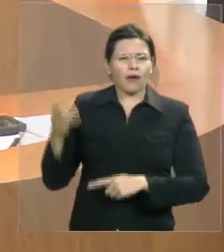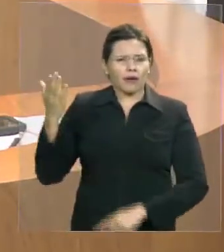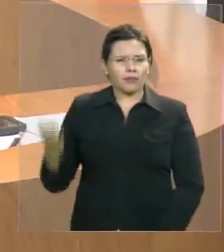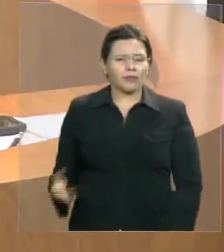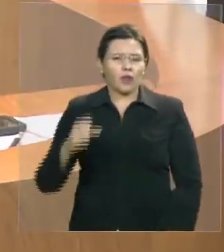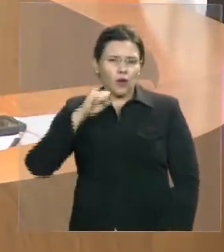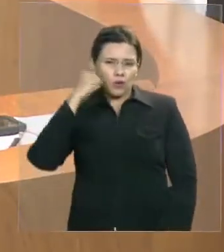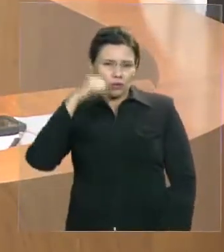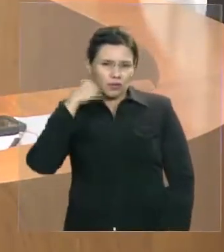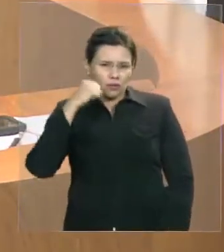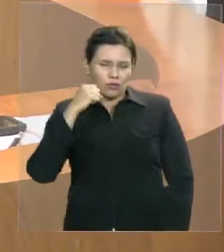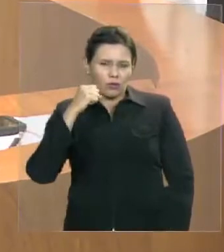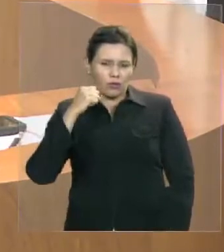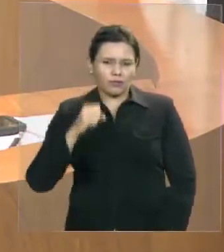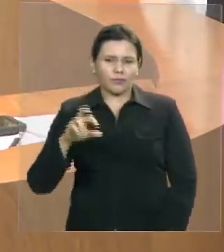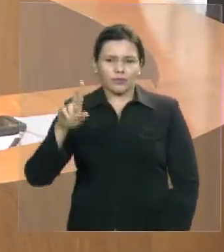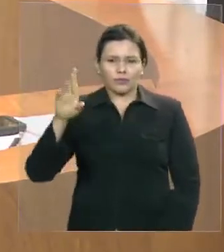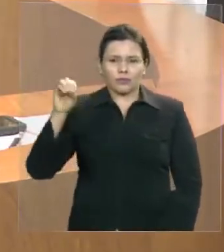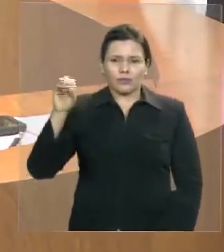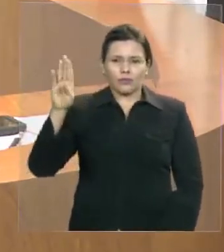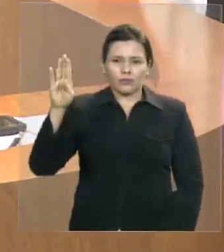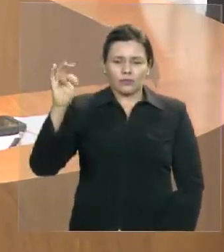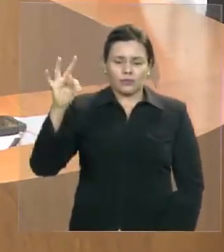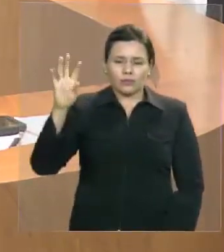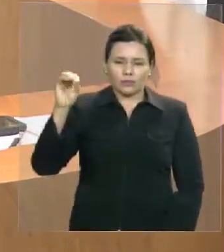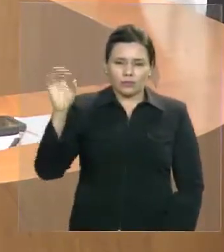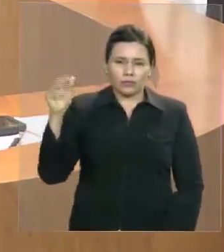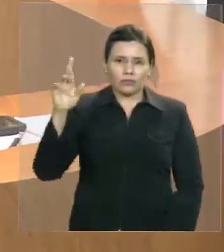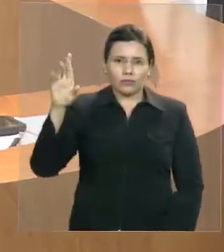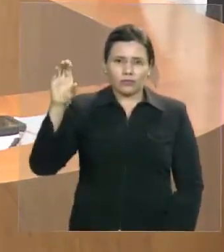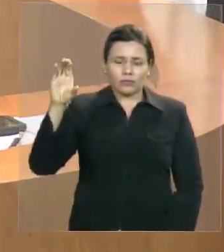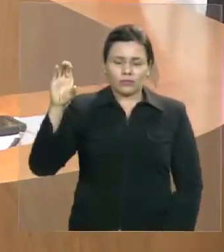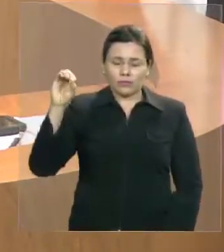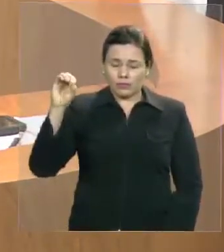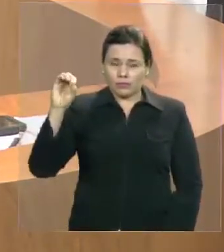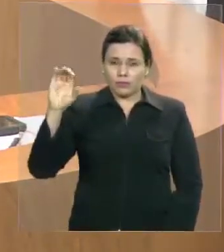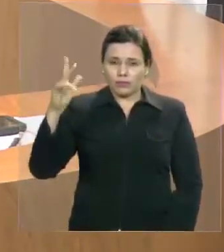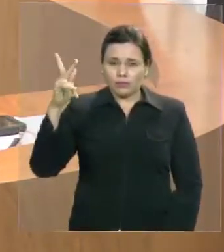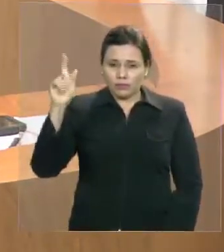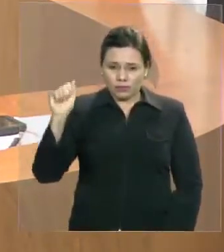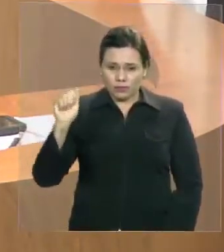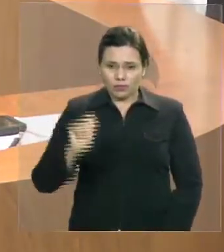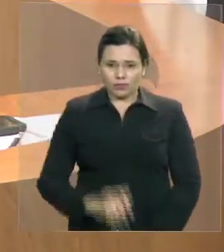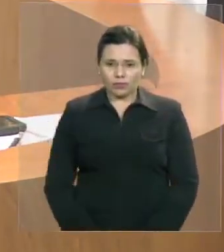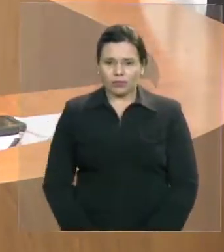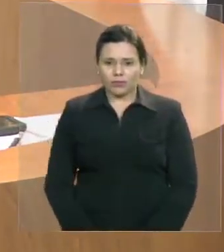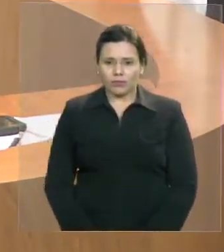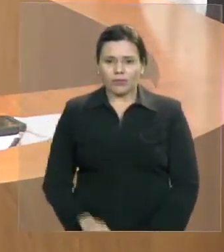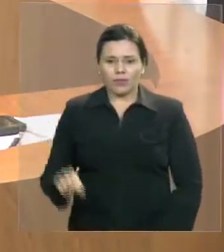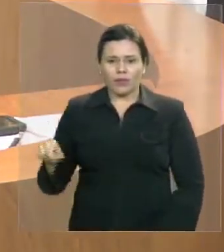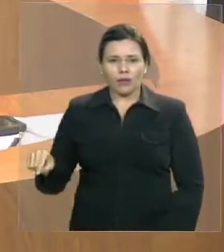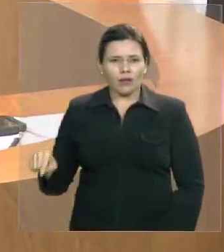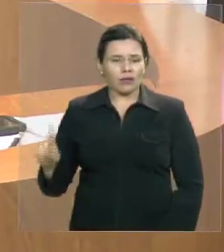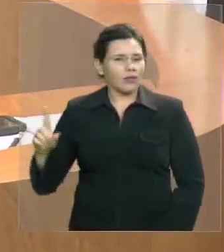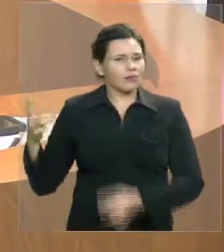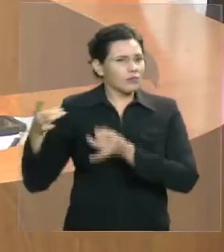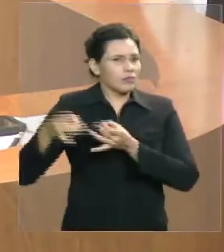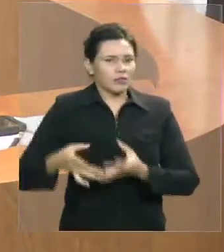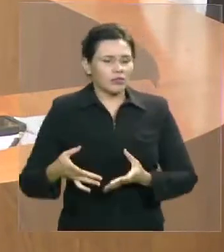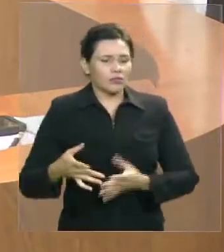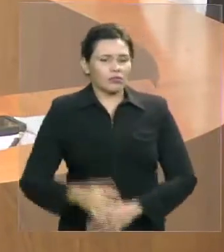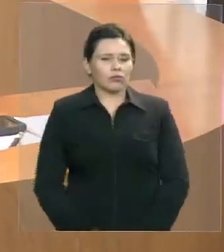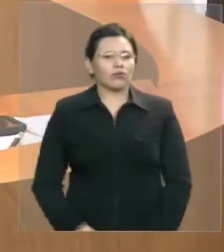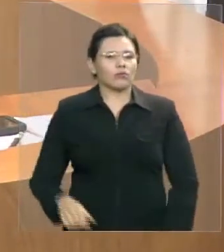Porque não quis dar legenda para o deputado Bira ser candidato a prefeito da capital. O Palácio dos Leões bate dia e